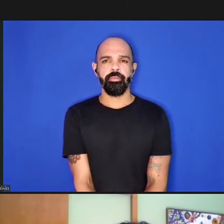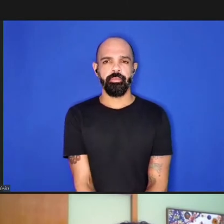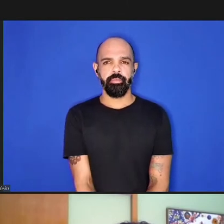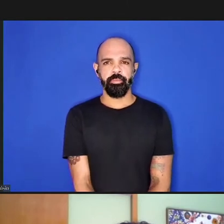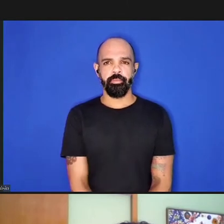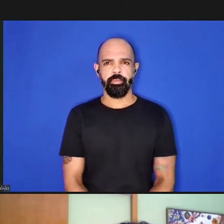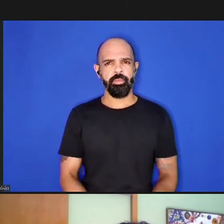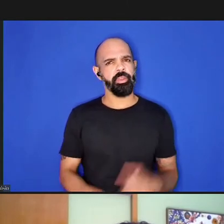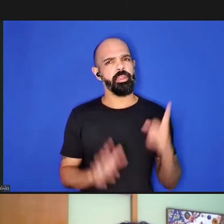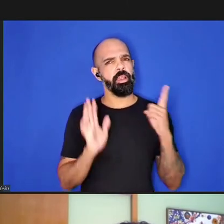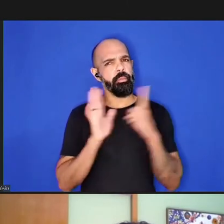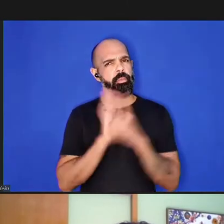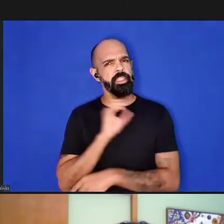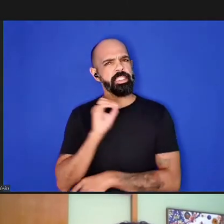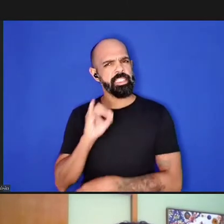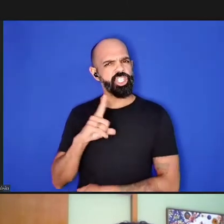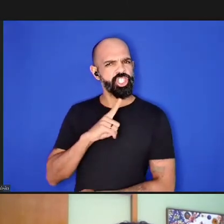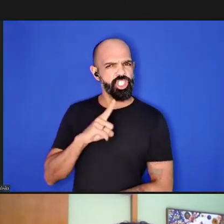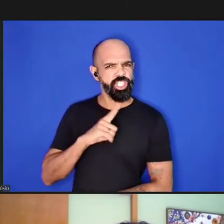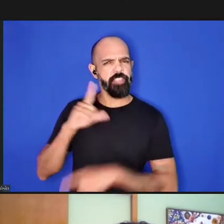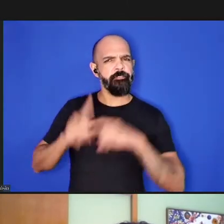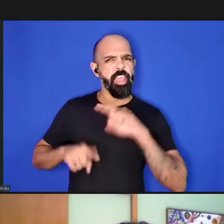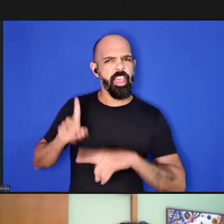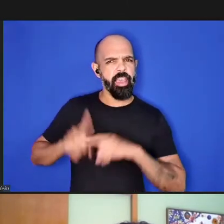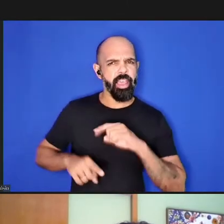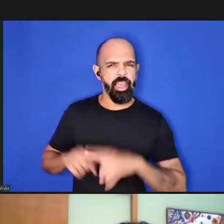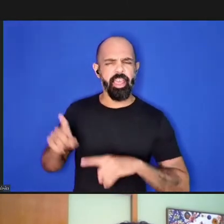temos ferramentas